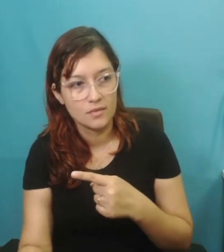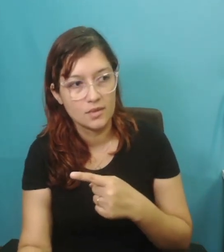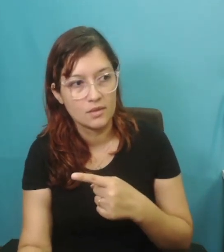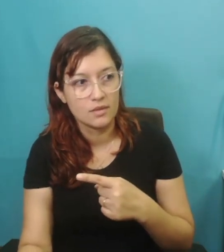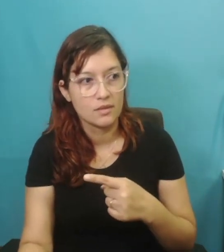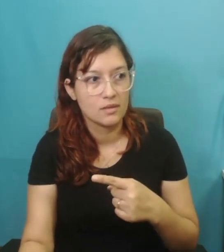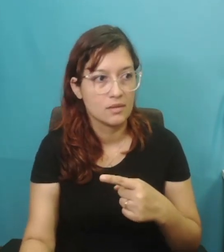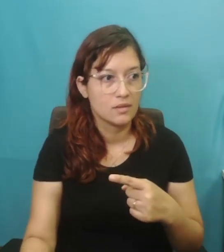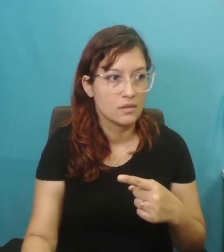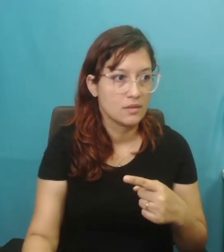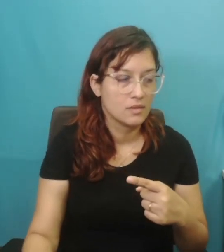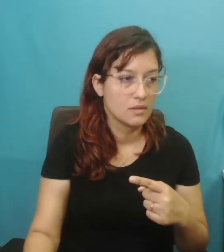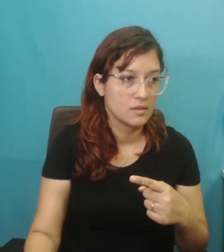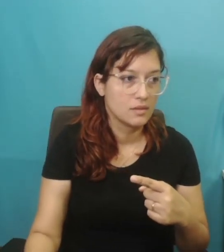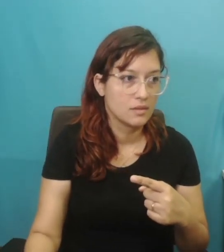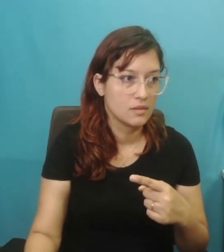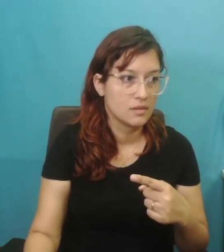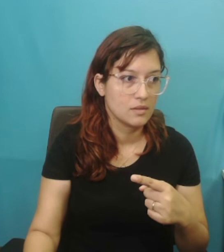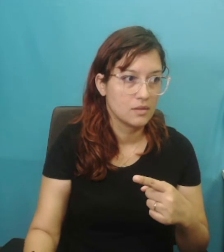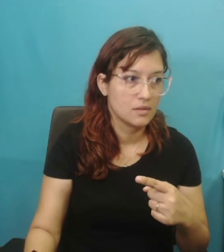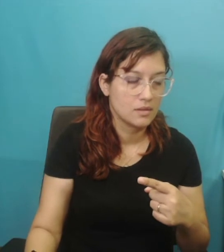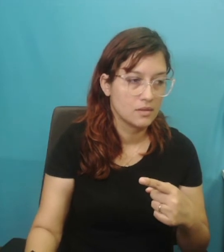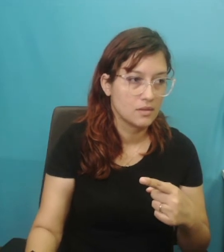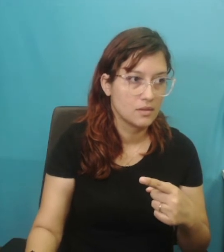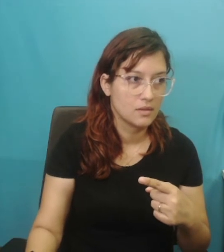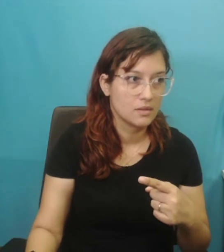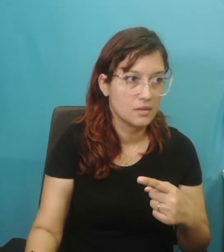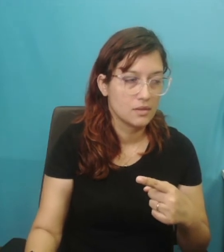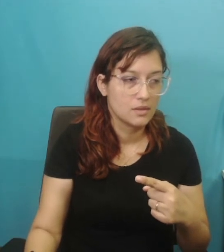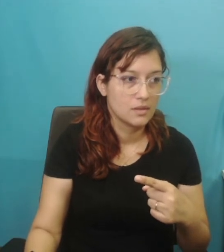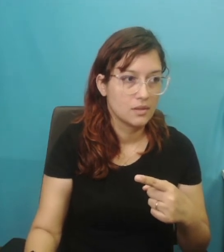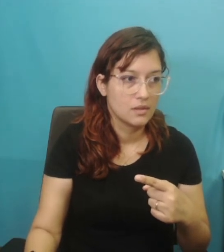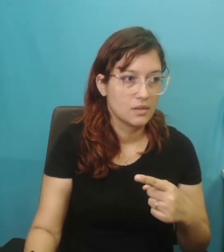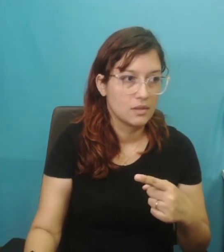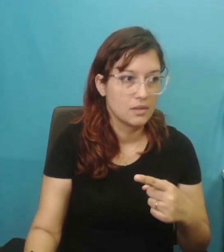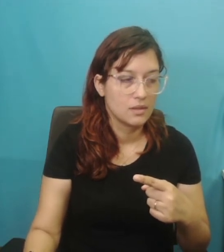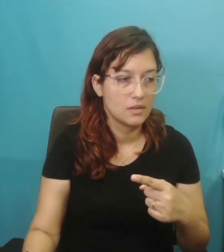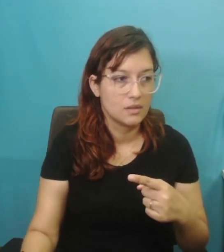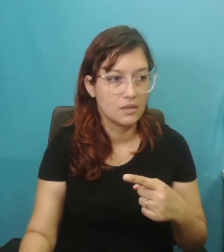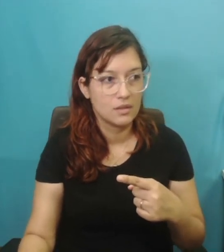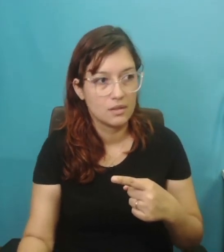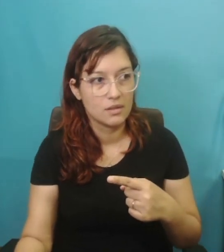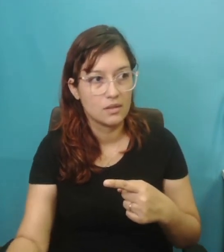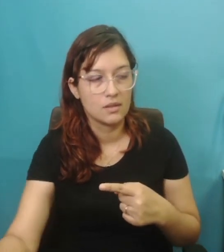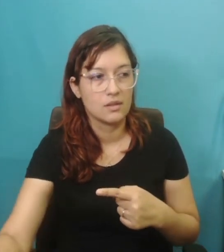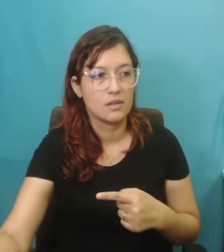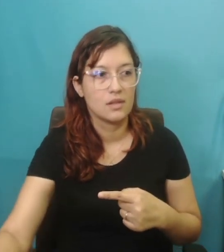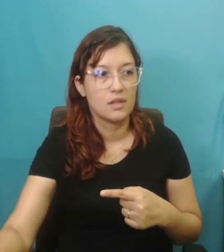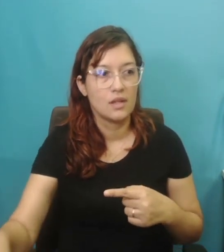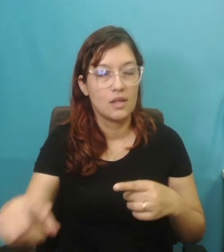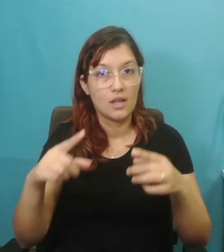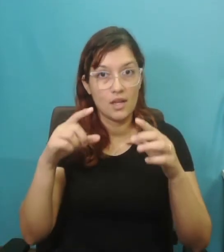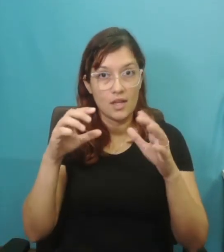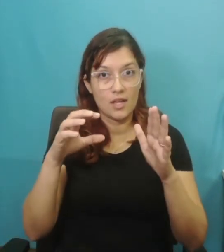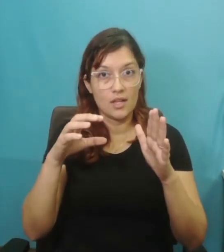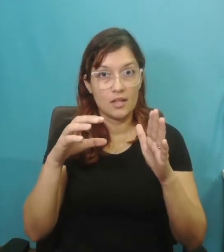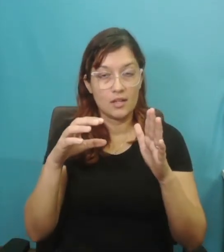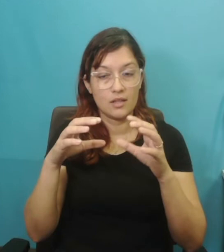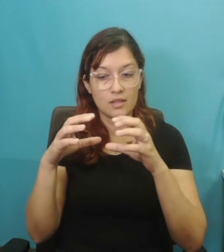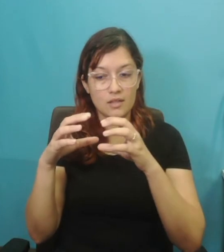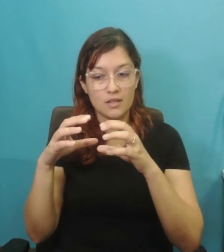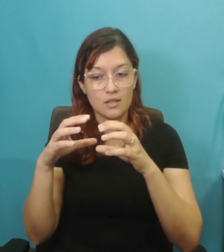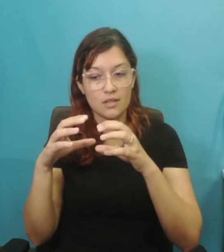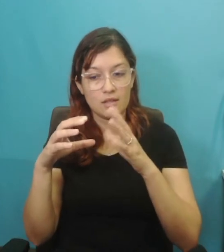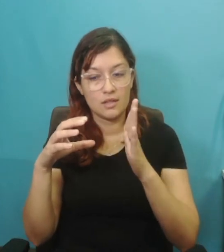Então, ele foi esticado, voltou para o equilíbrio e depois comprimiu. Depois volta para o